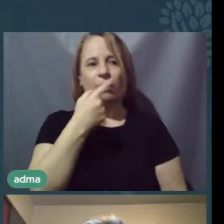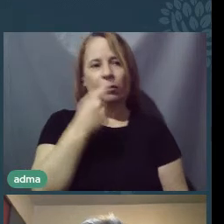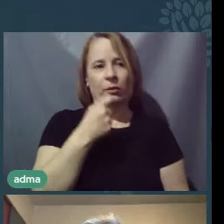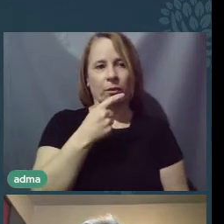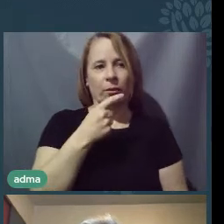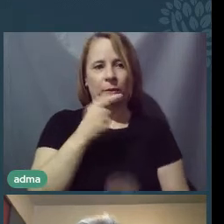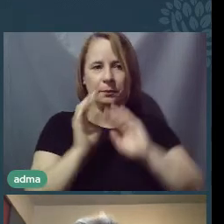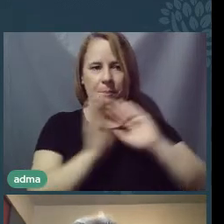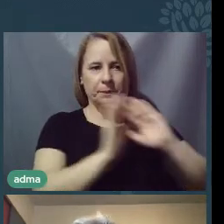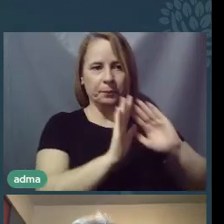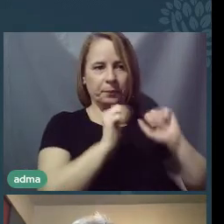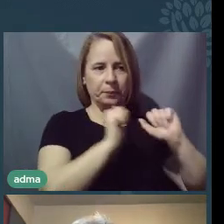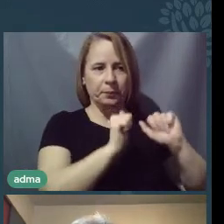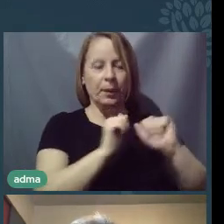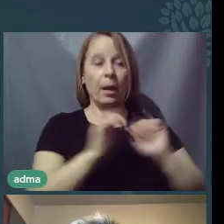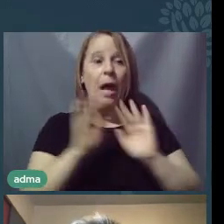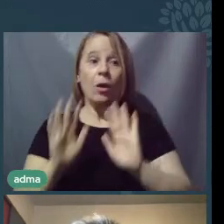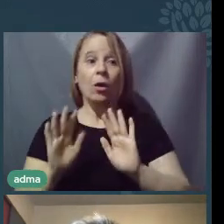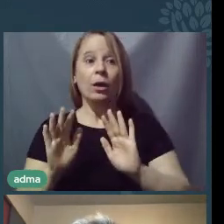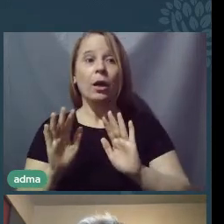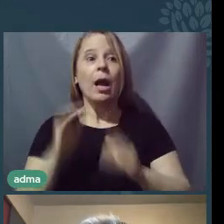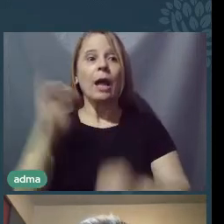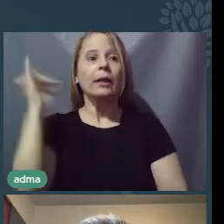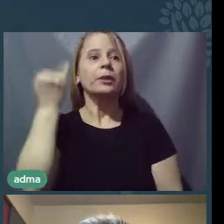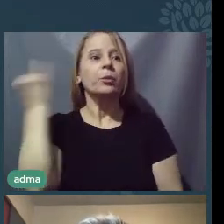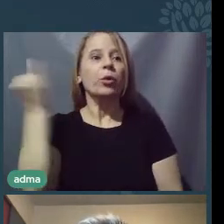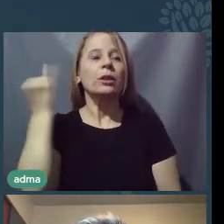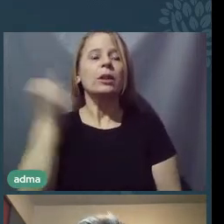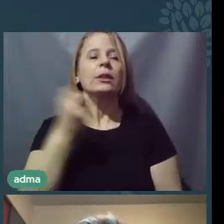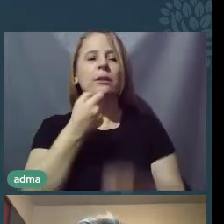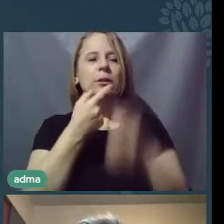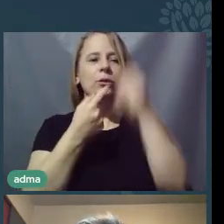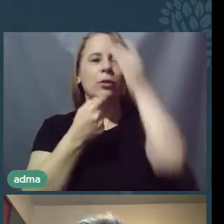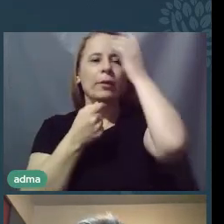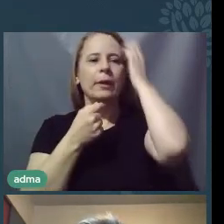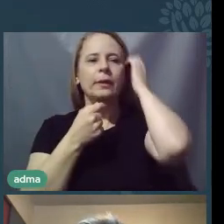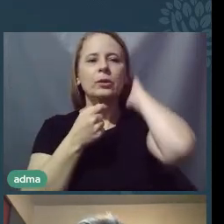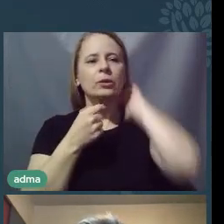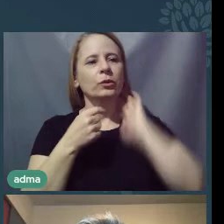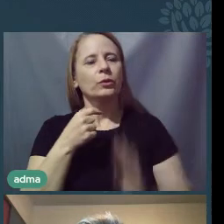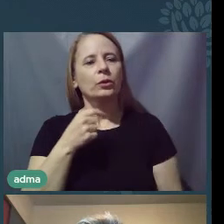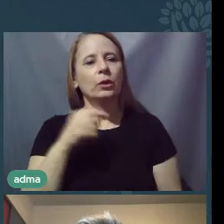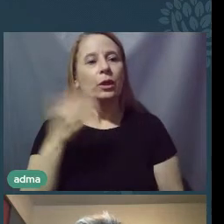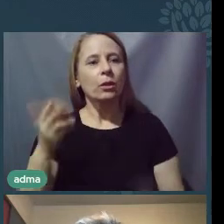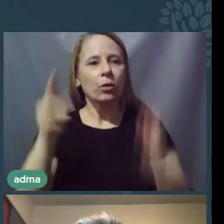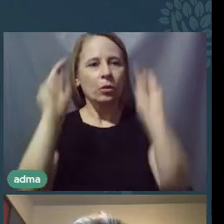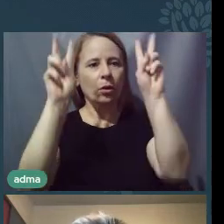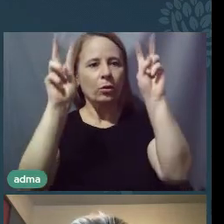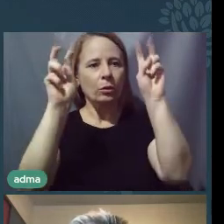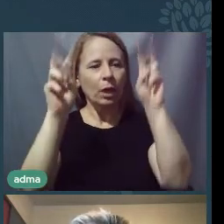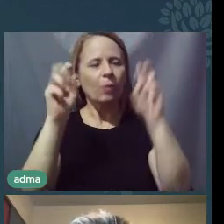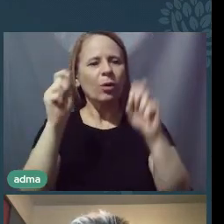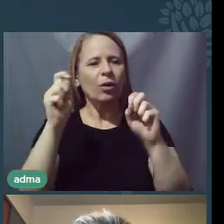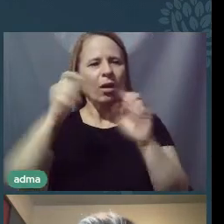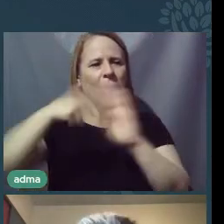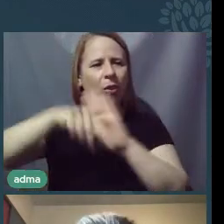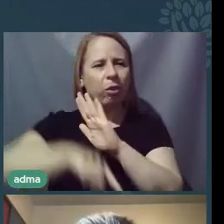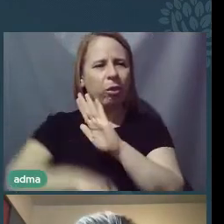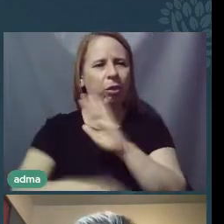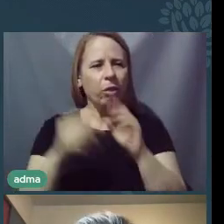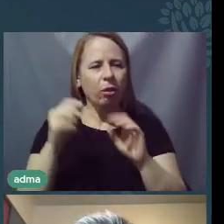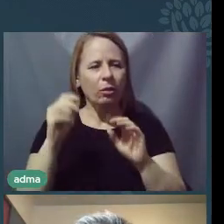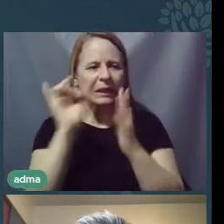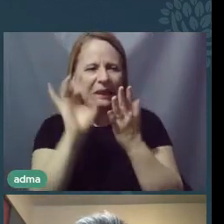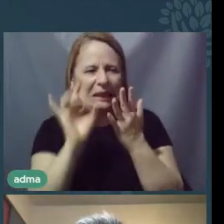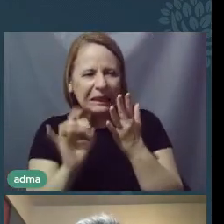farmacológico. Eu não vou entrar em detalhes, como o próprio título da palestra diz, eu não vou entrar em detalhes em relação ao tratamento.